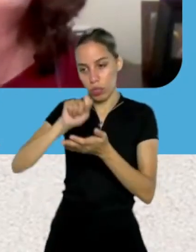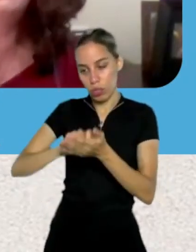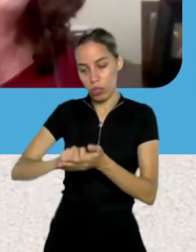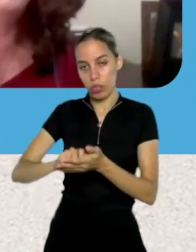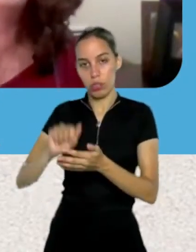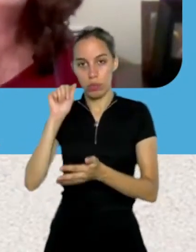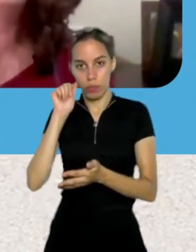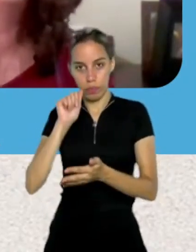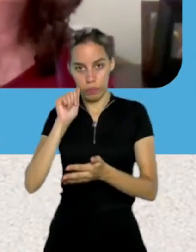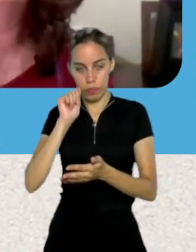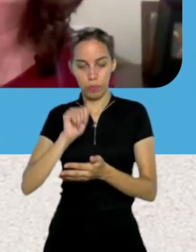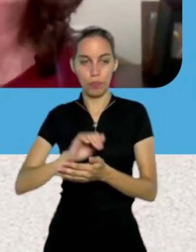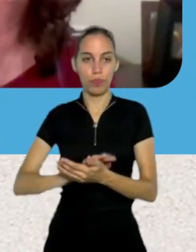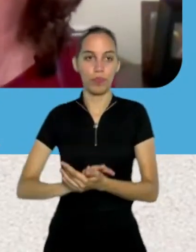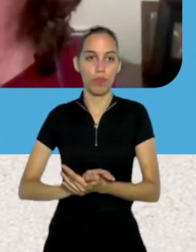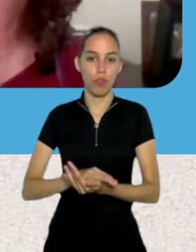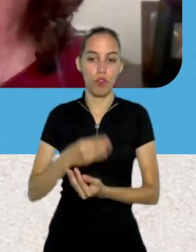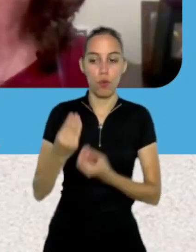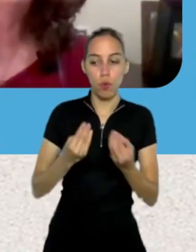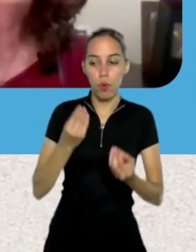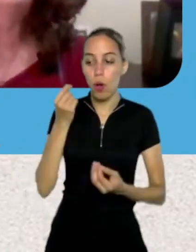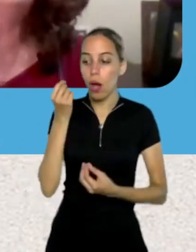das vivências da mulher.